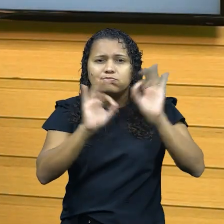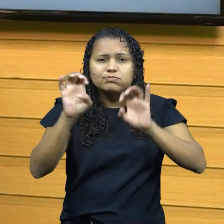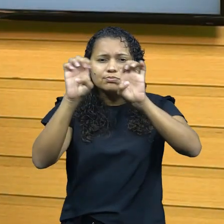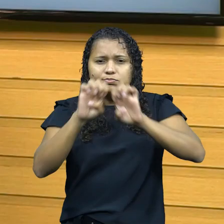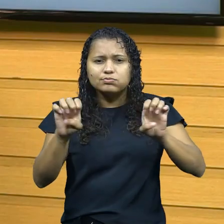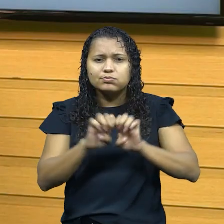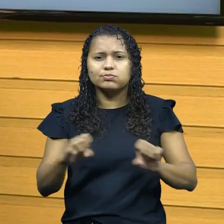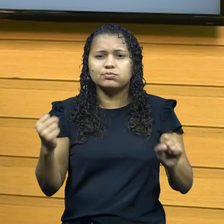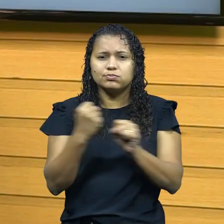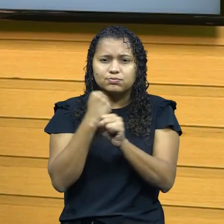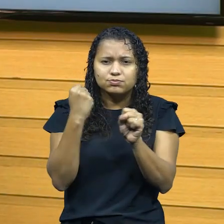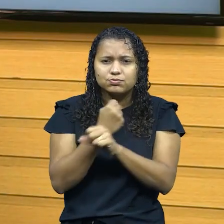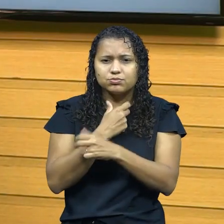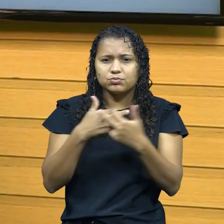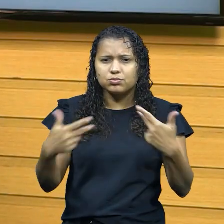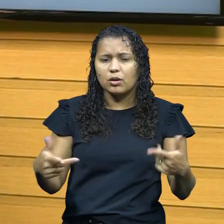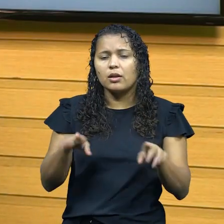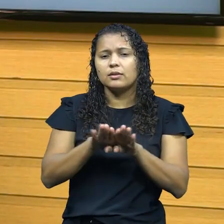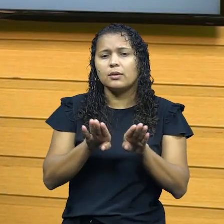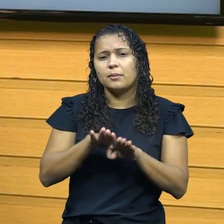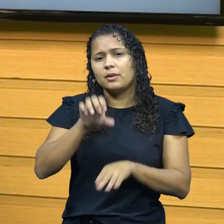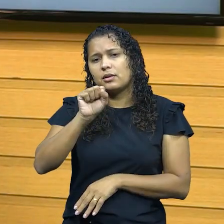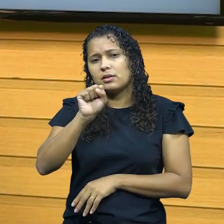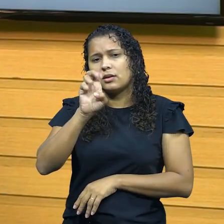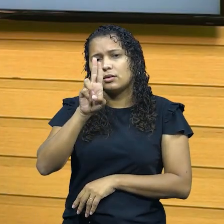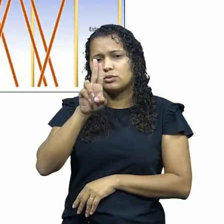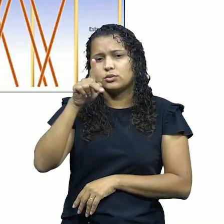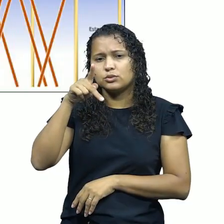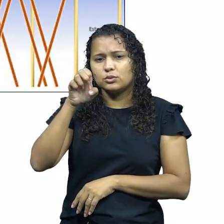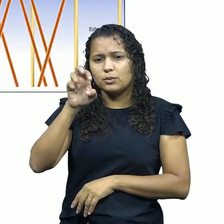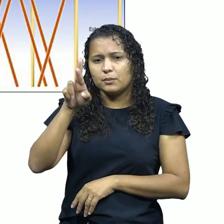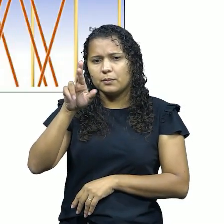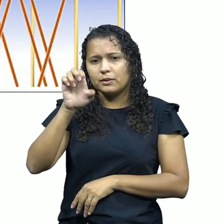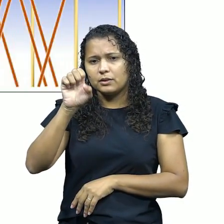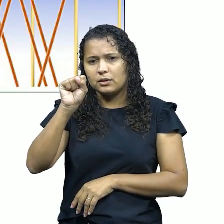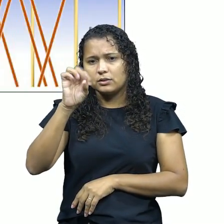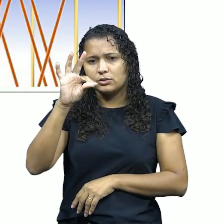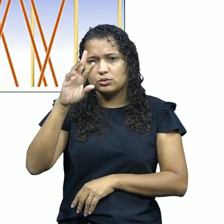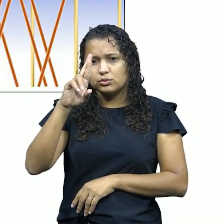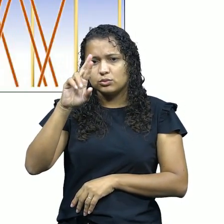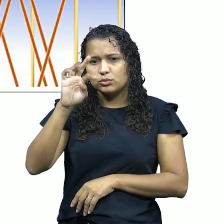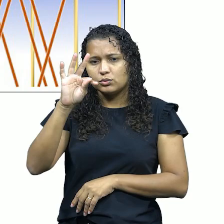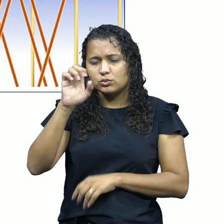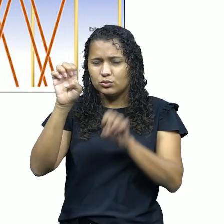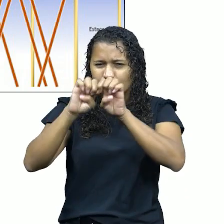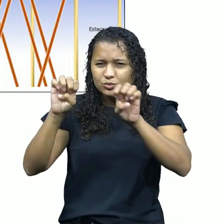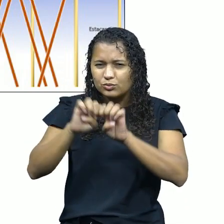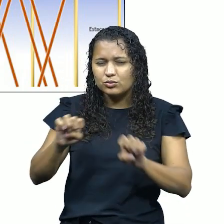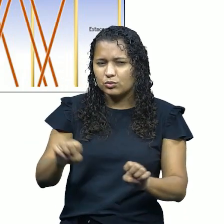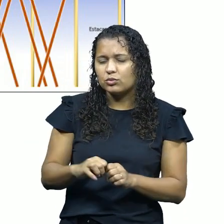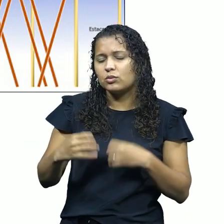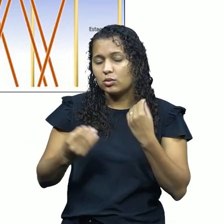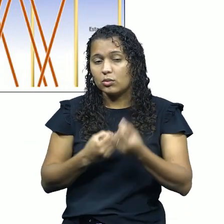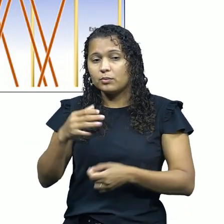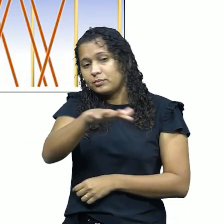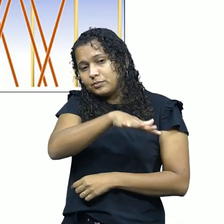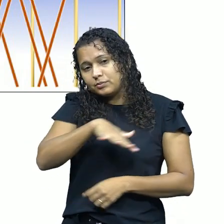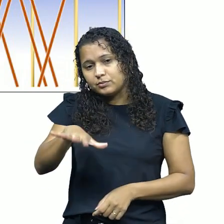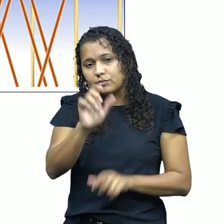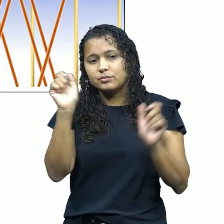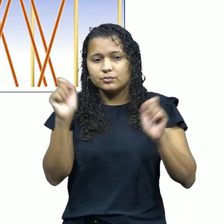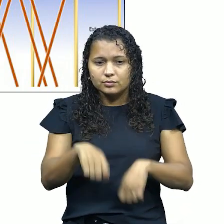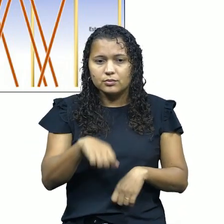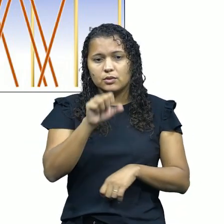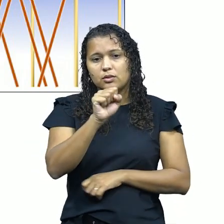a infraestrutura e a superestrutura deste porto, né? Então, de maneira geral,